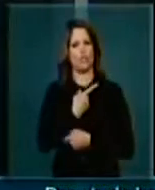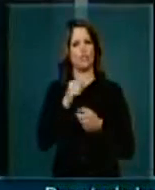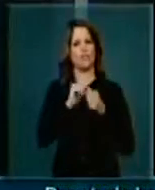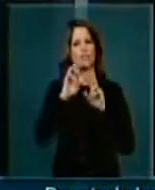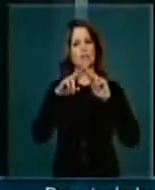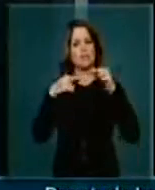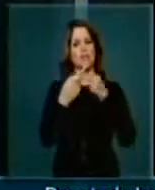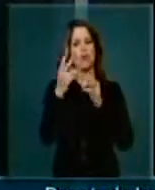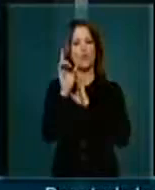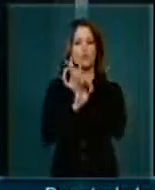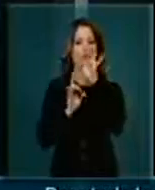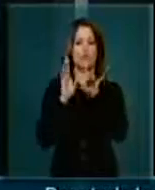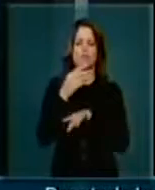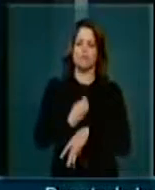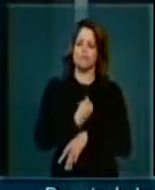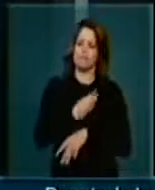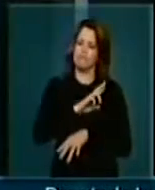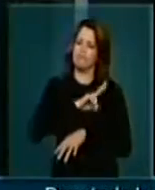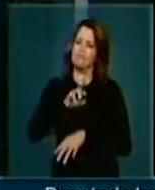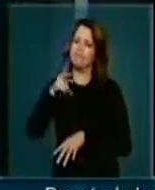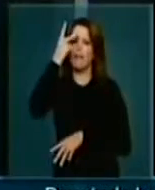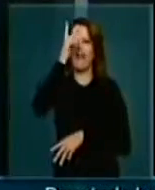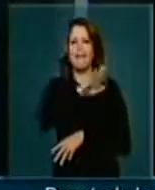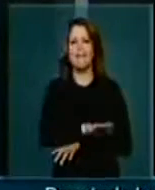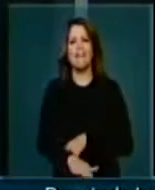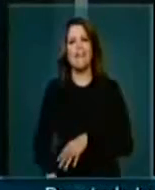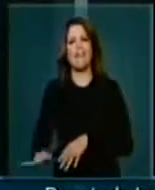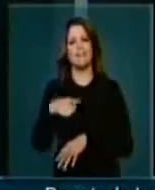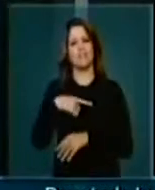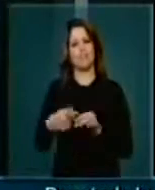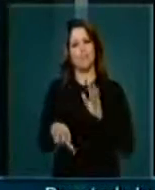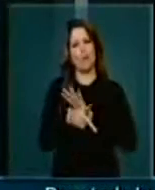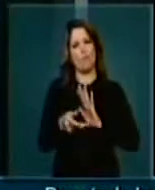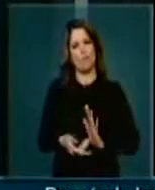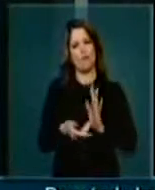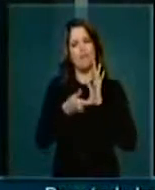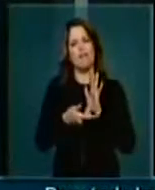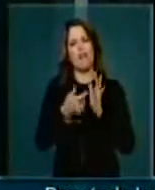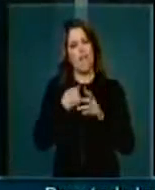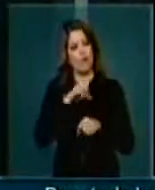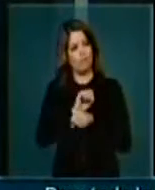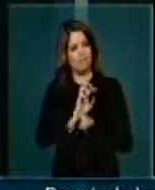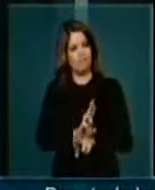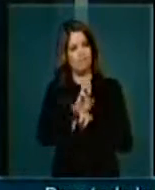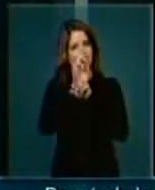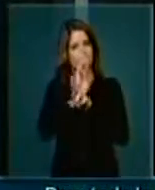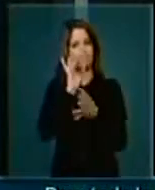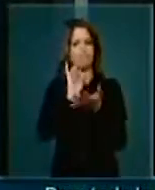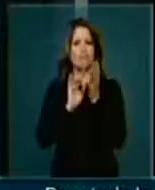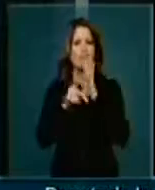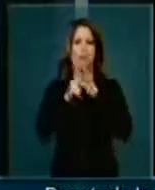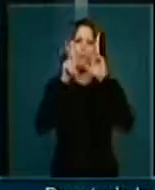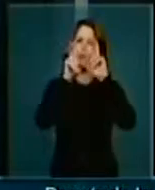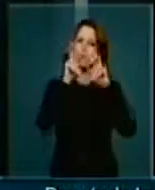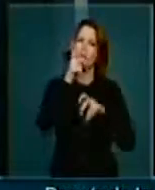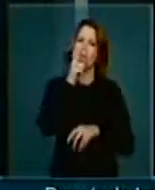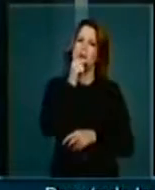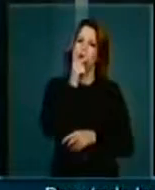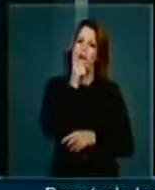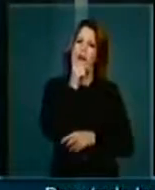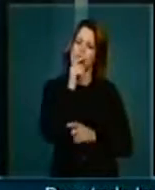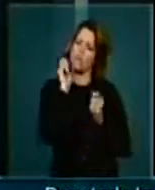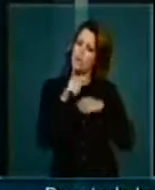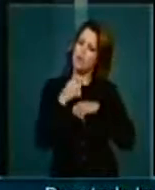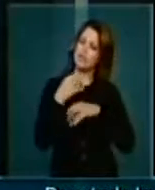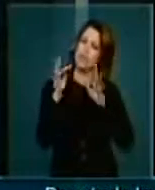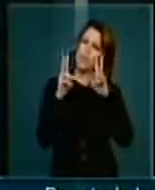sessão solene com a presença de várias crianças aqui nessa casa, e que eu espero que esse tema da água